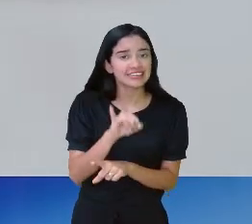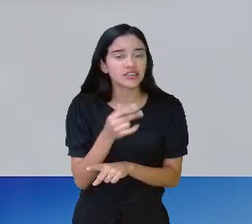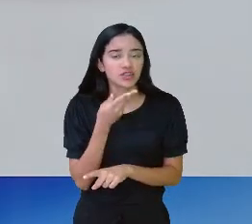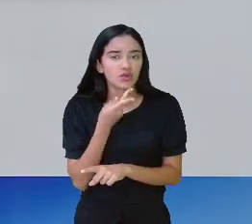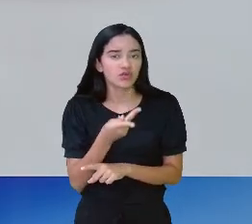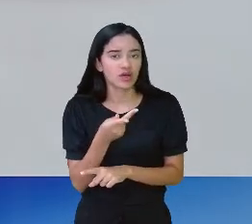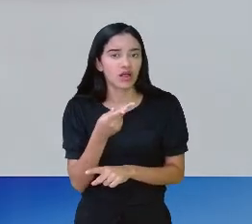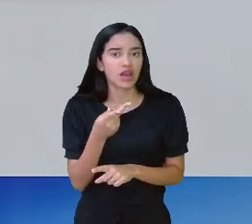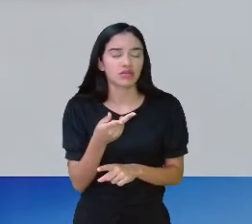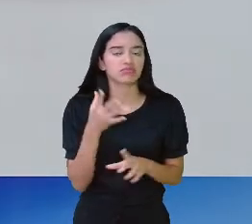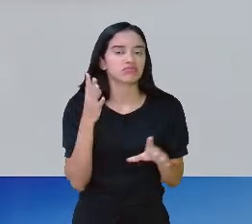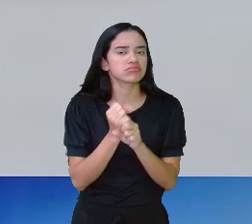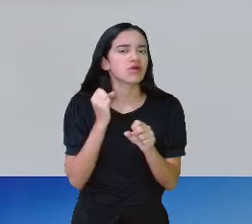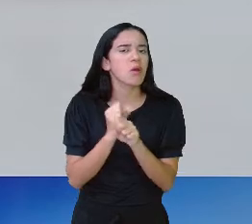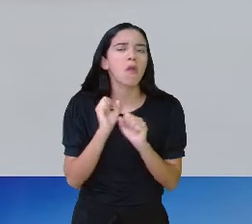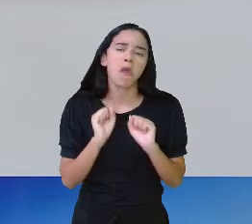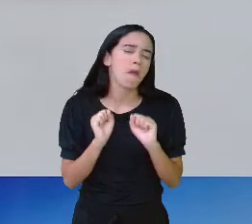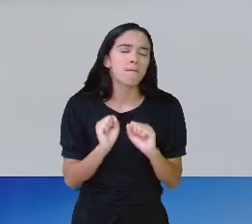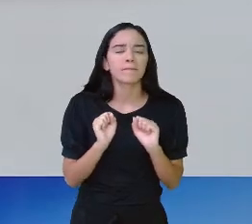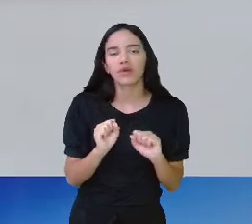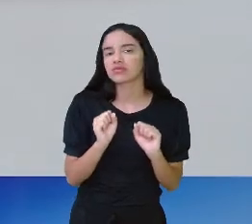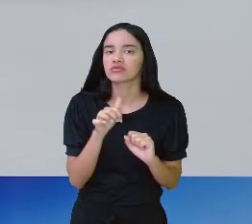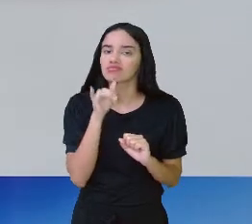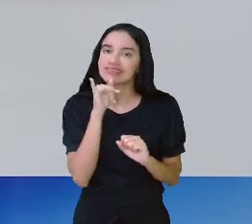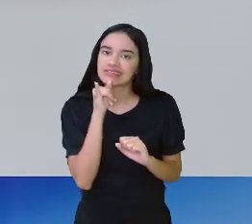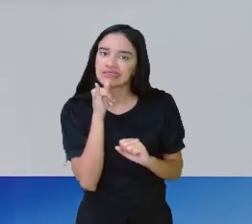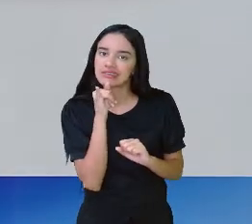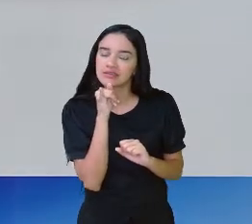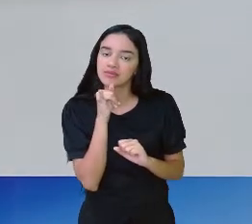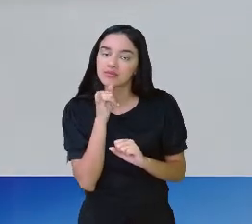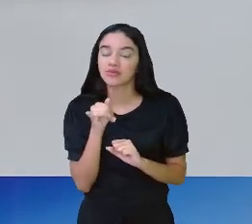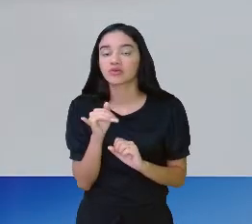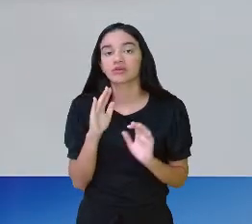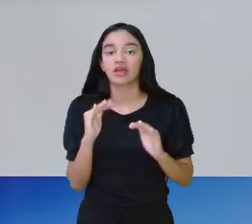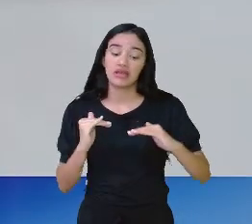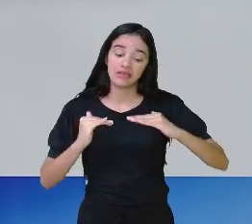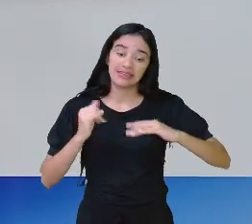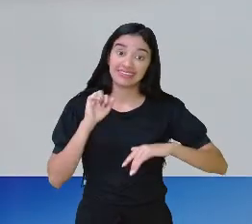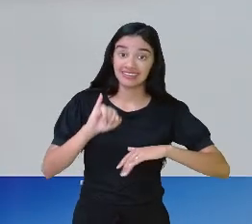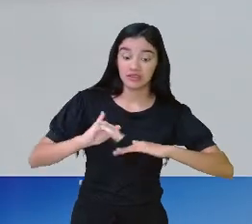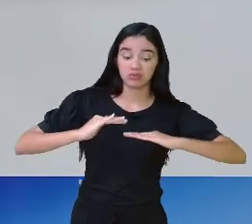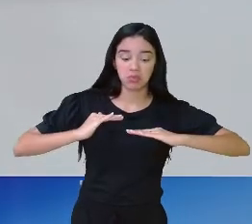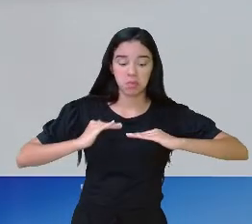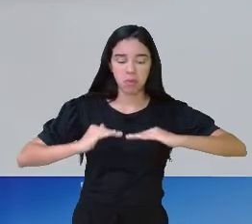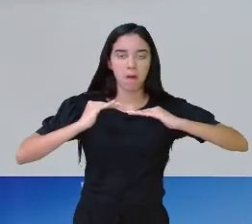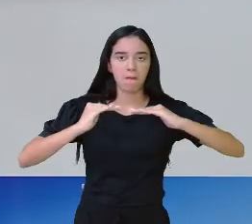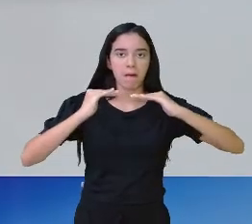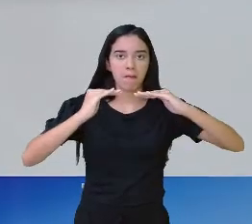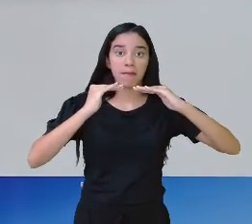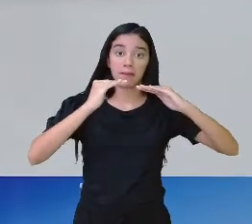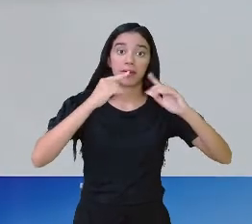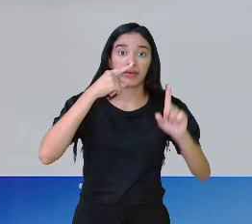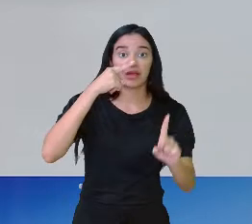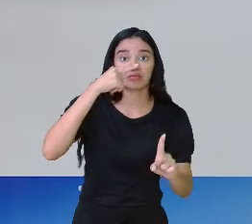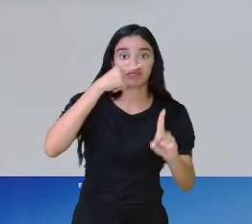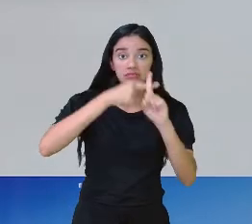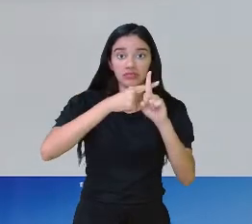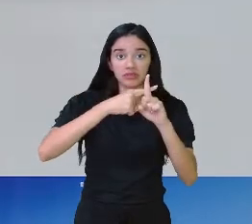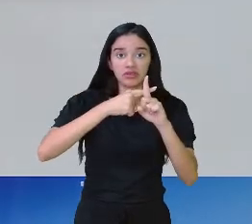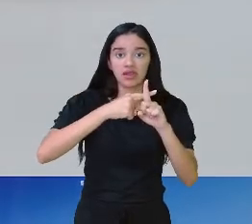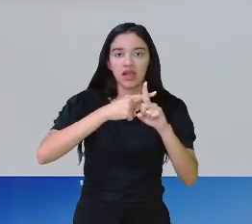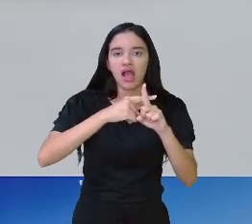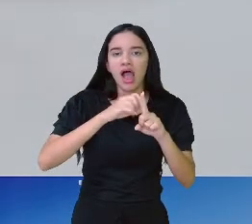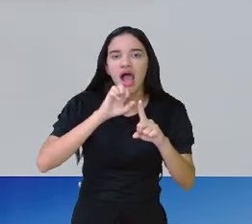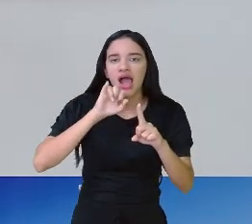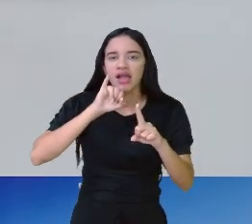falando de operação inversa, eu posso dizer que se de baixo para cima eu fiz uma adição,